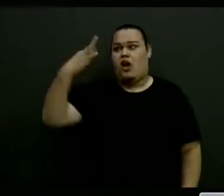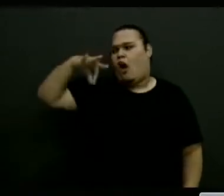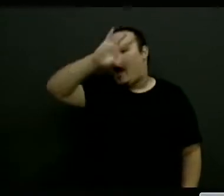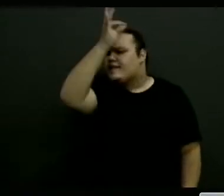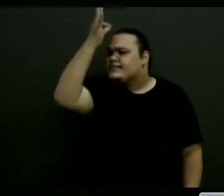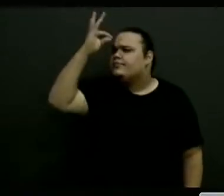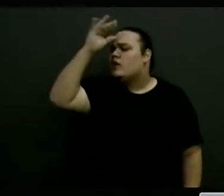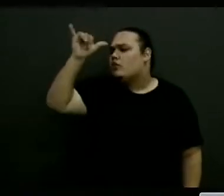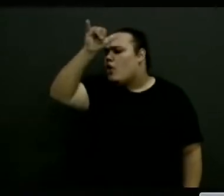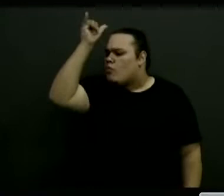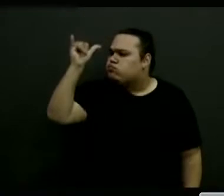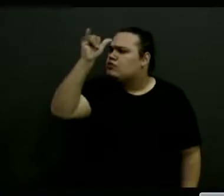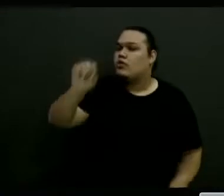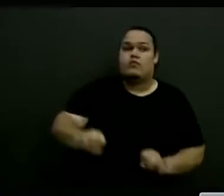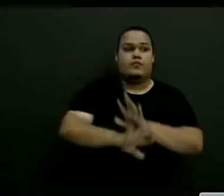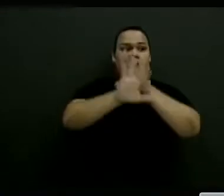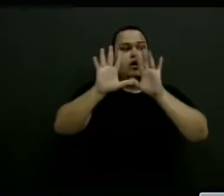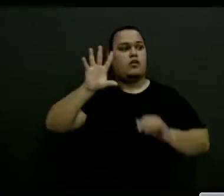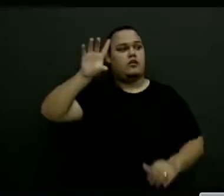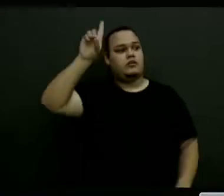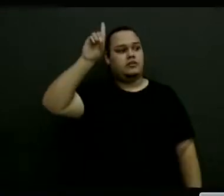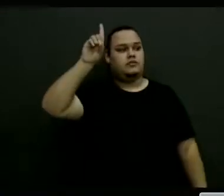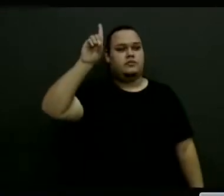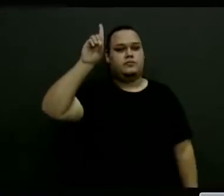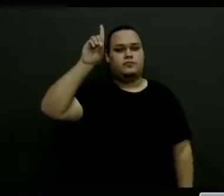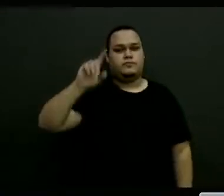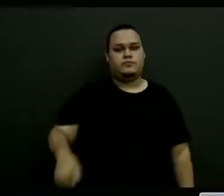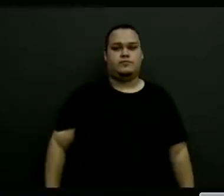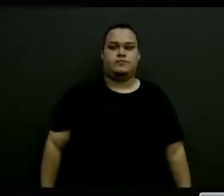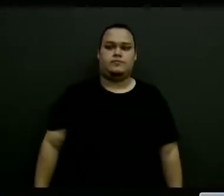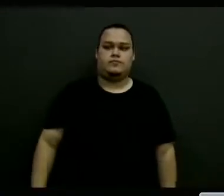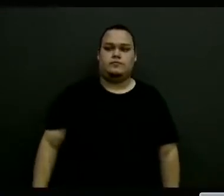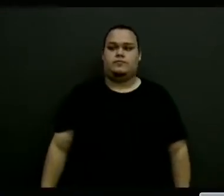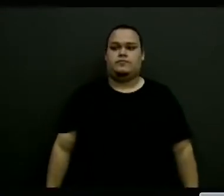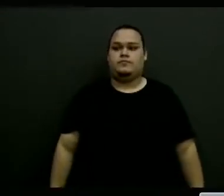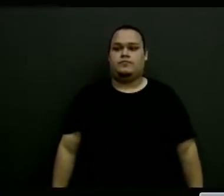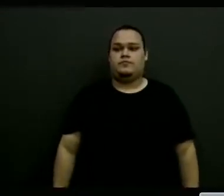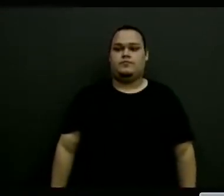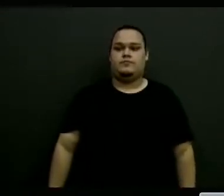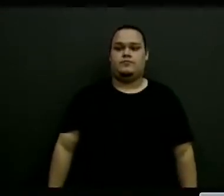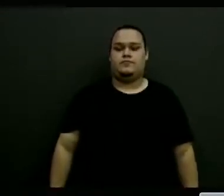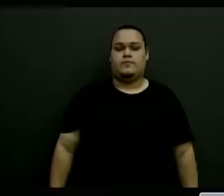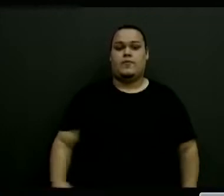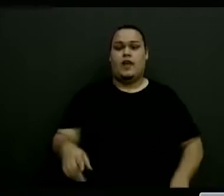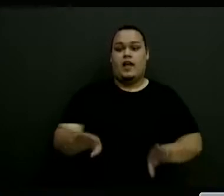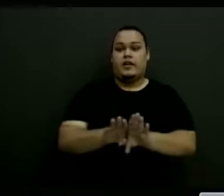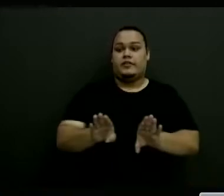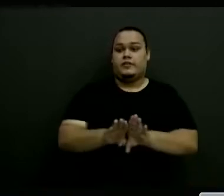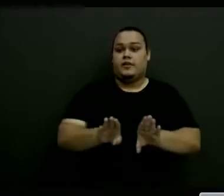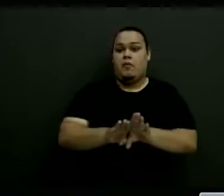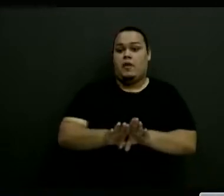da unção e da glória de Deus. Não é só depois que Jesus é equipado pelo Espírito